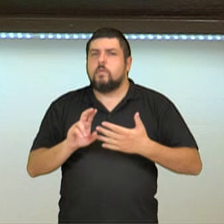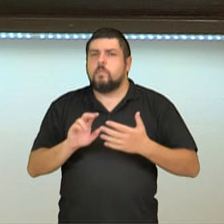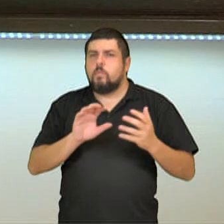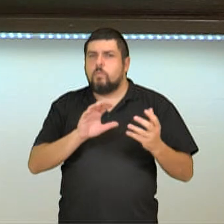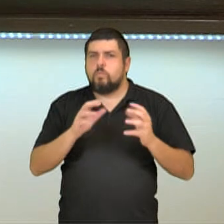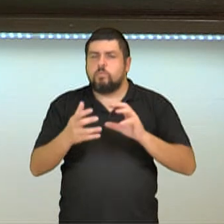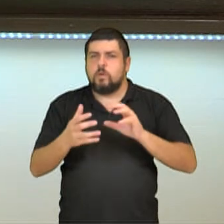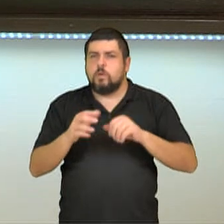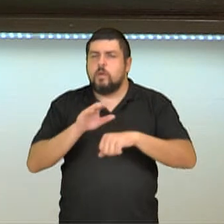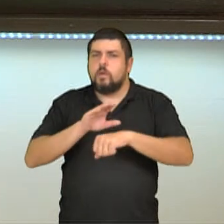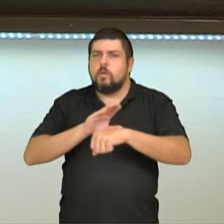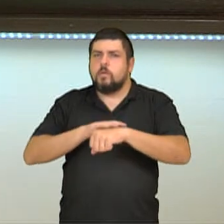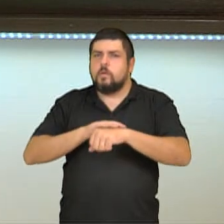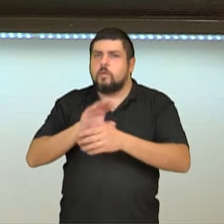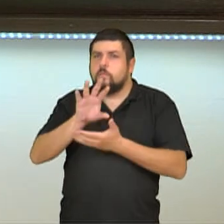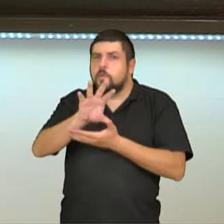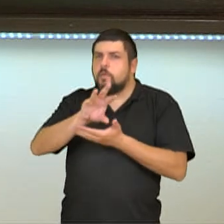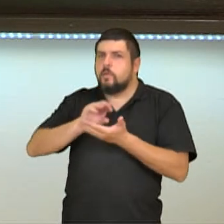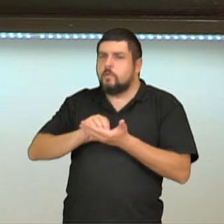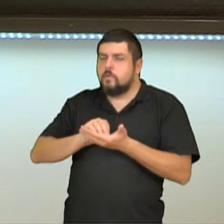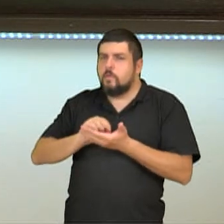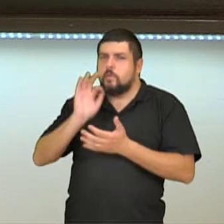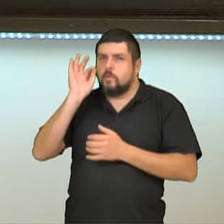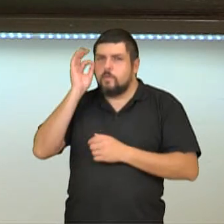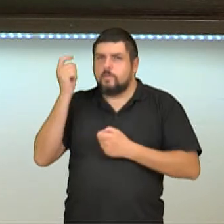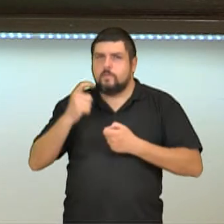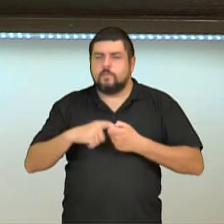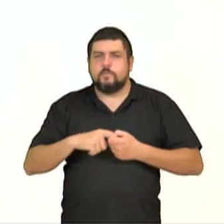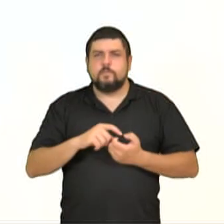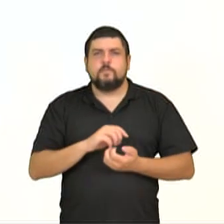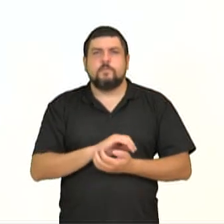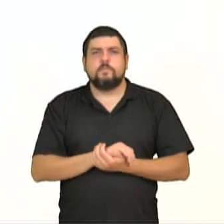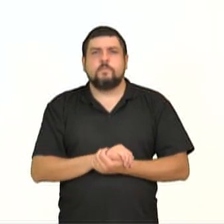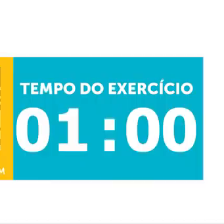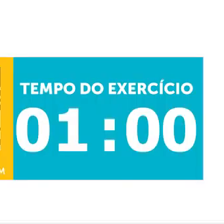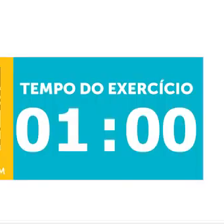geométricos. Tempo para copiar esse slide e a gente já retorna.